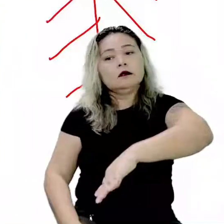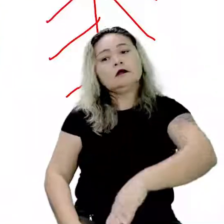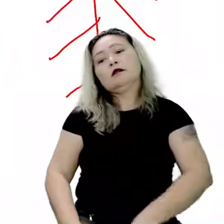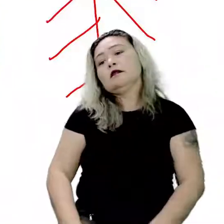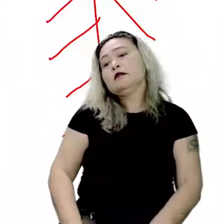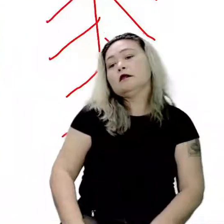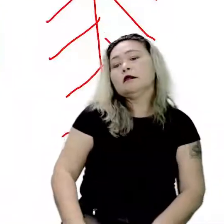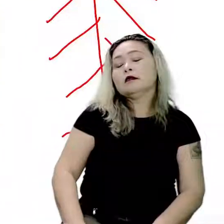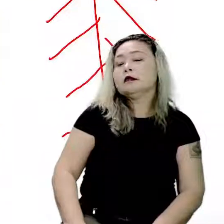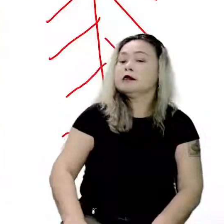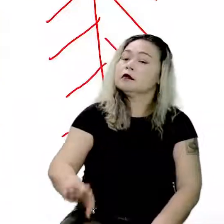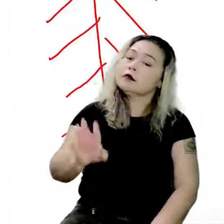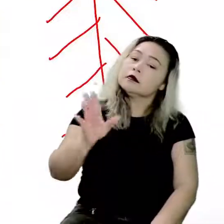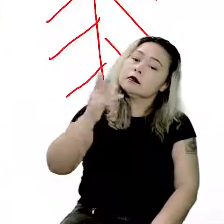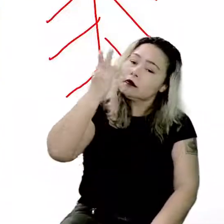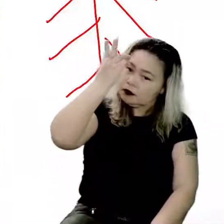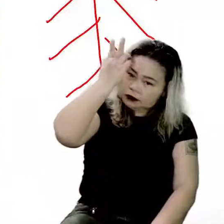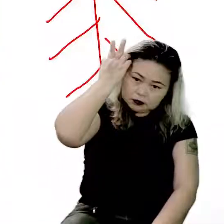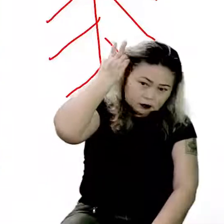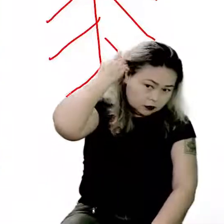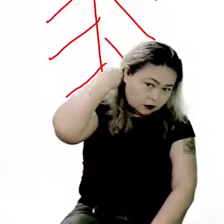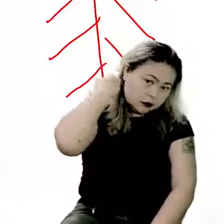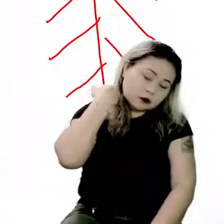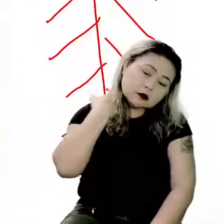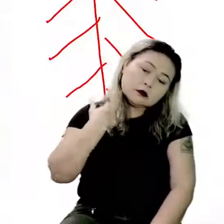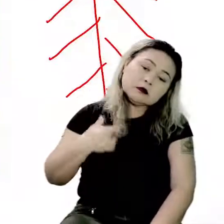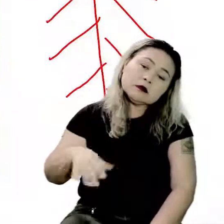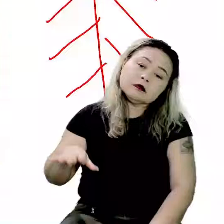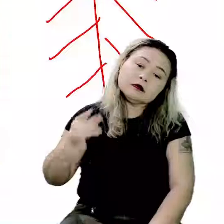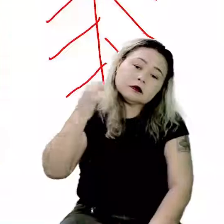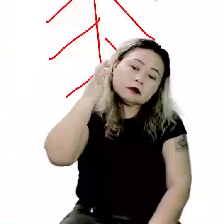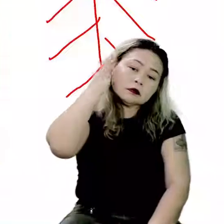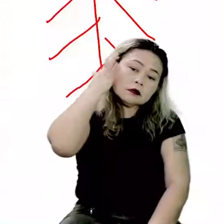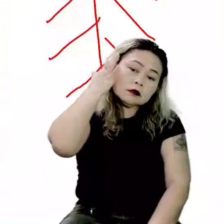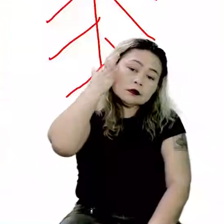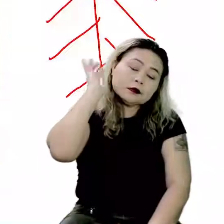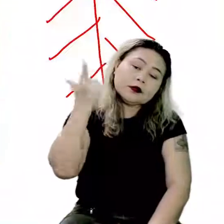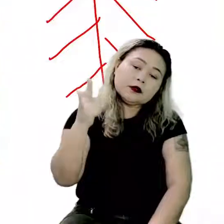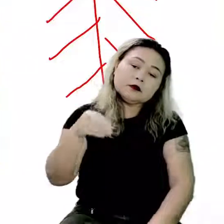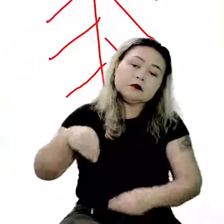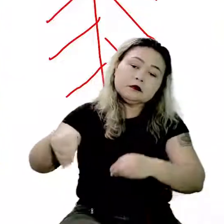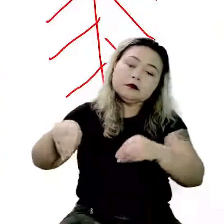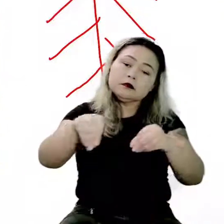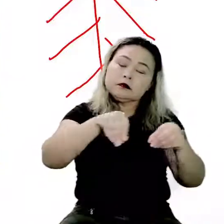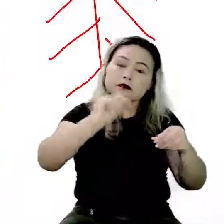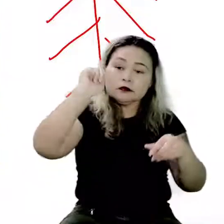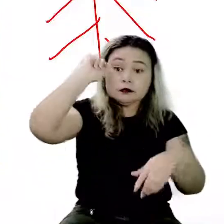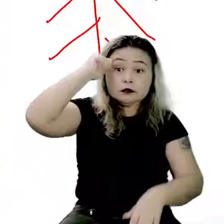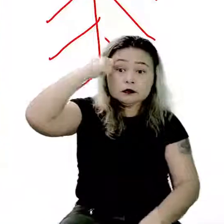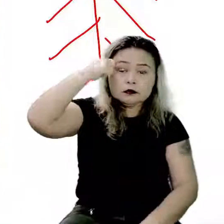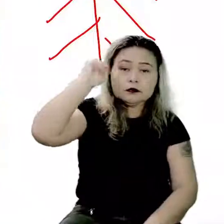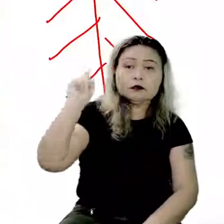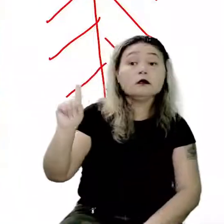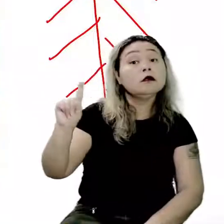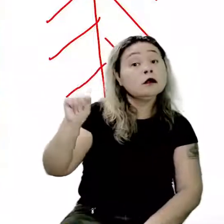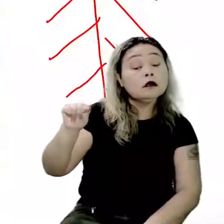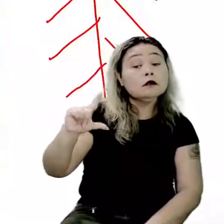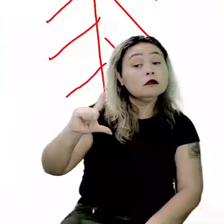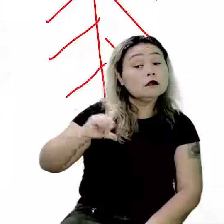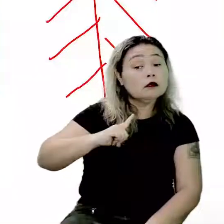São estradas precárias que não estão, obviamente, não tem asfalto e que